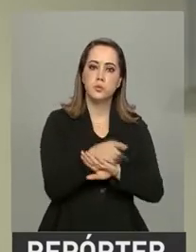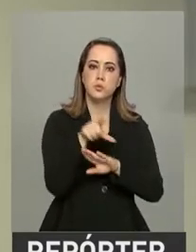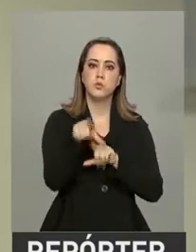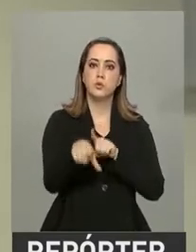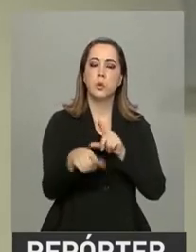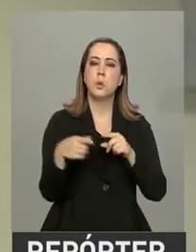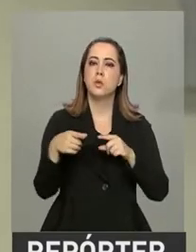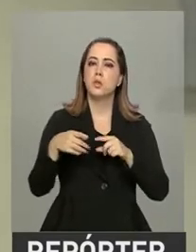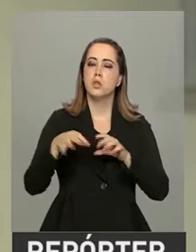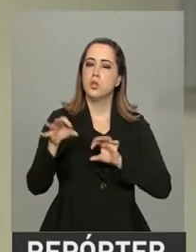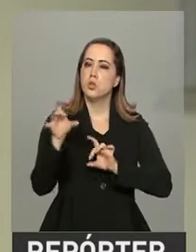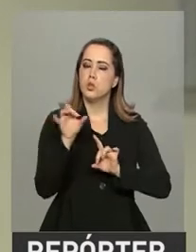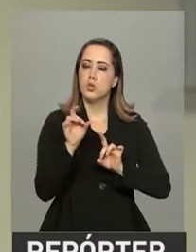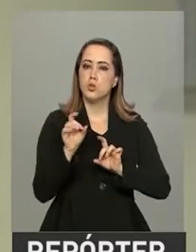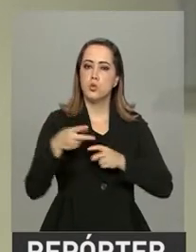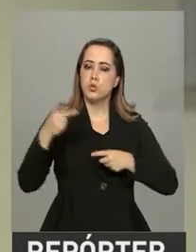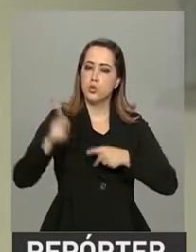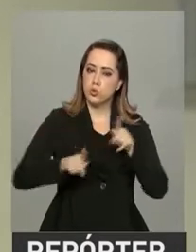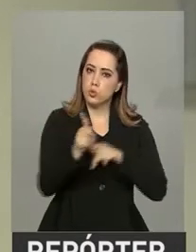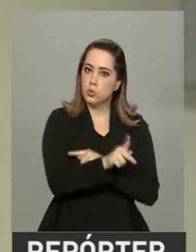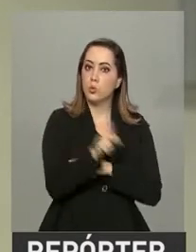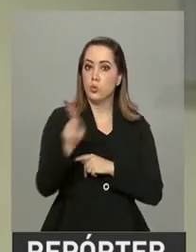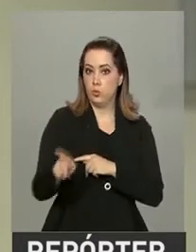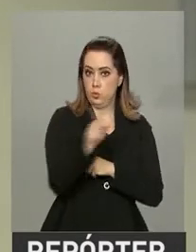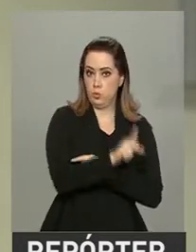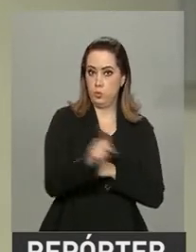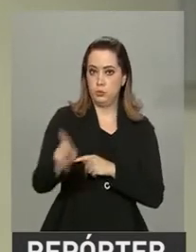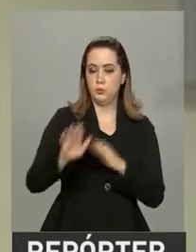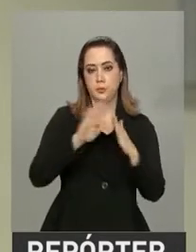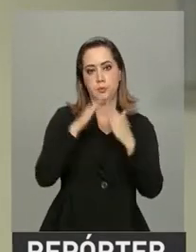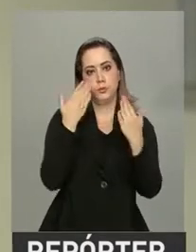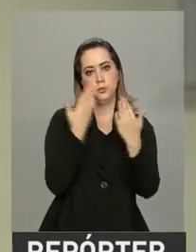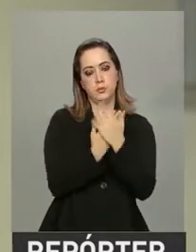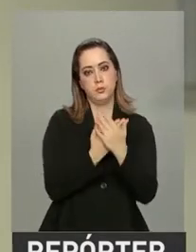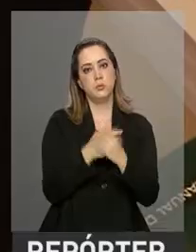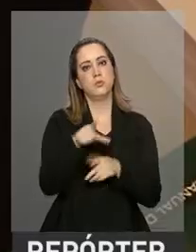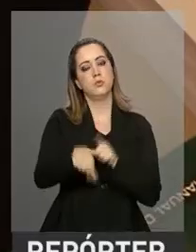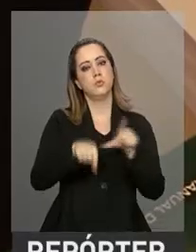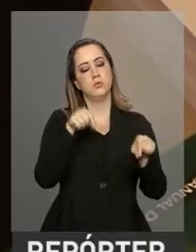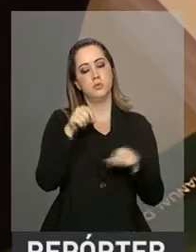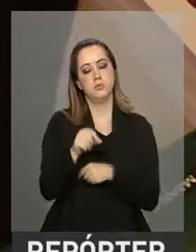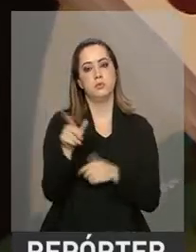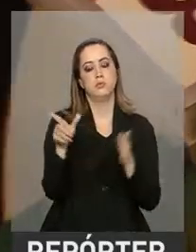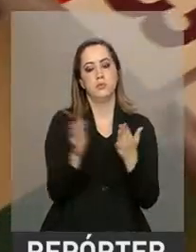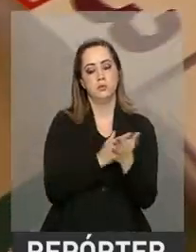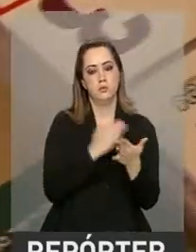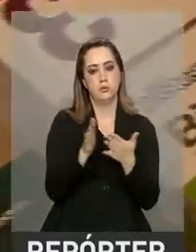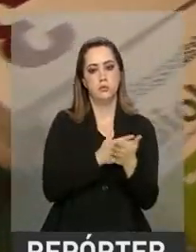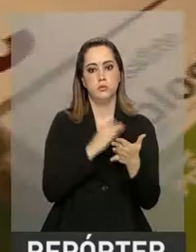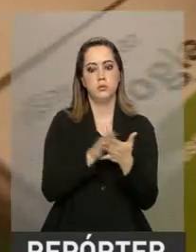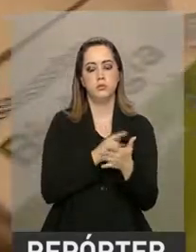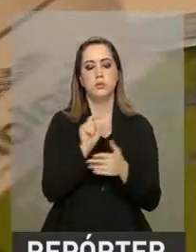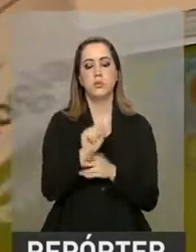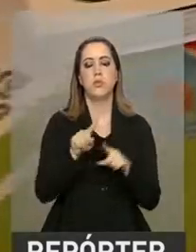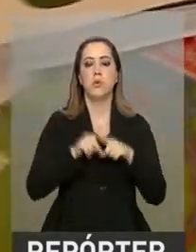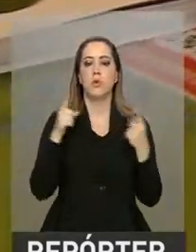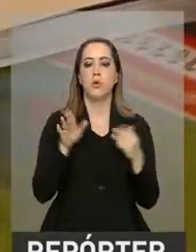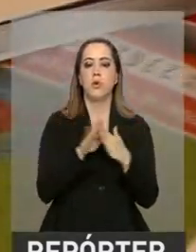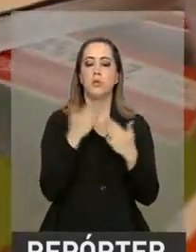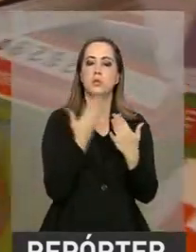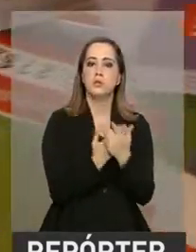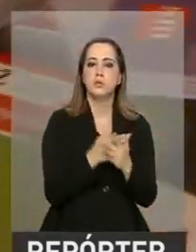de professores da escola digamos assim na escolha do livro agora presidente as escolas que ainda não foram cadastradas